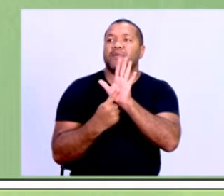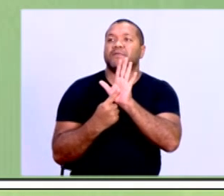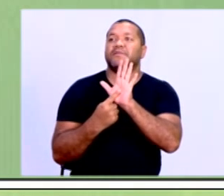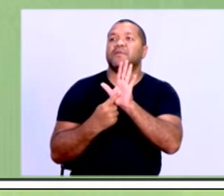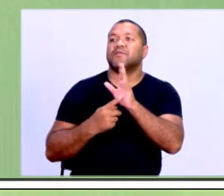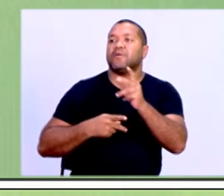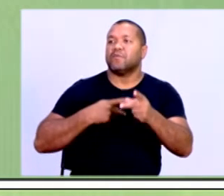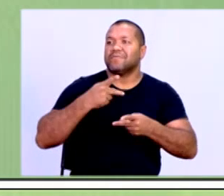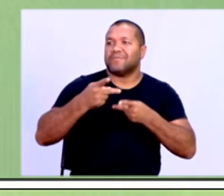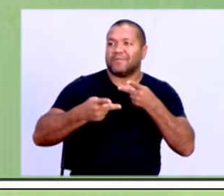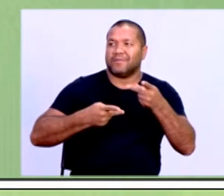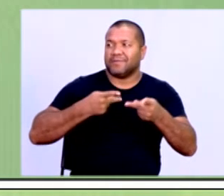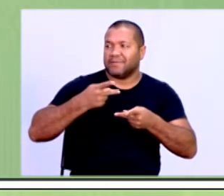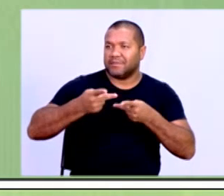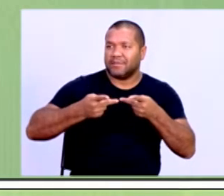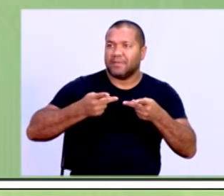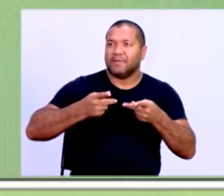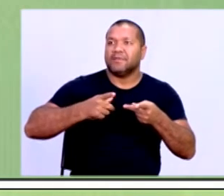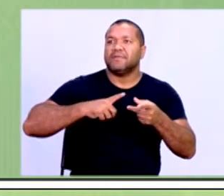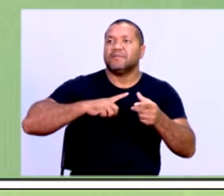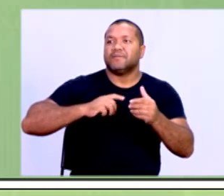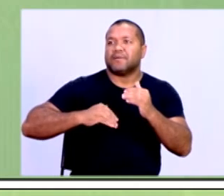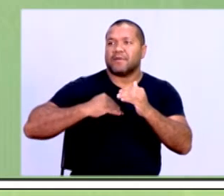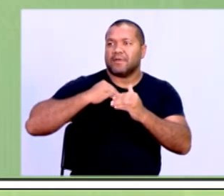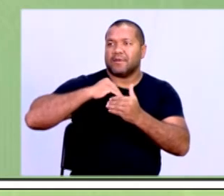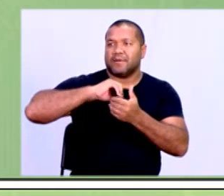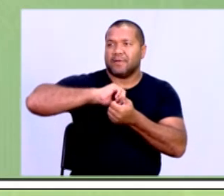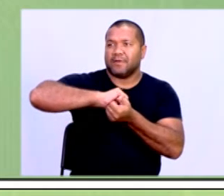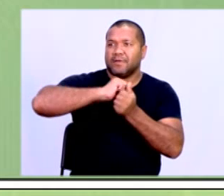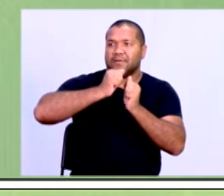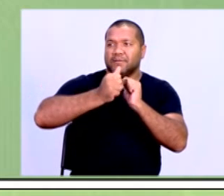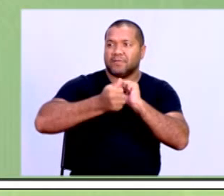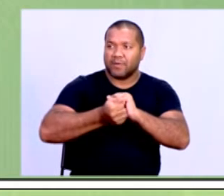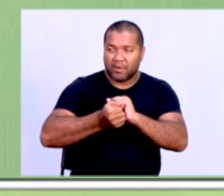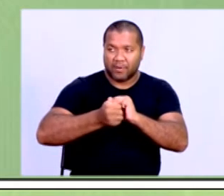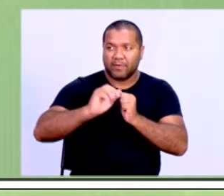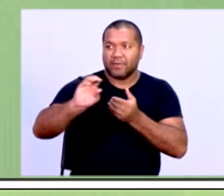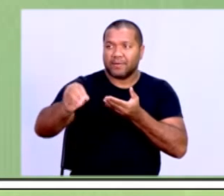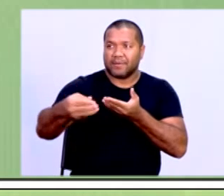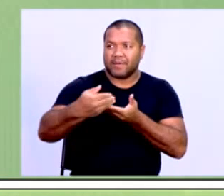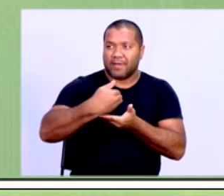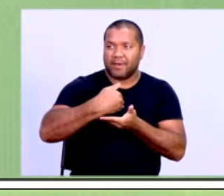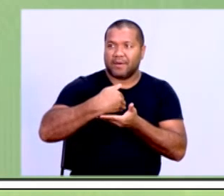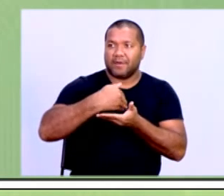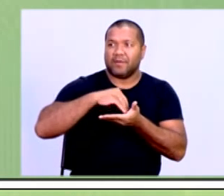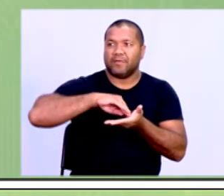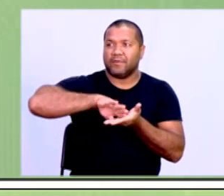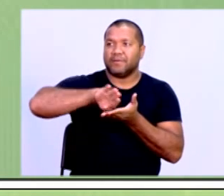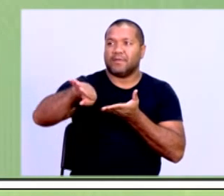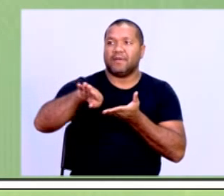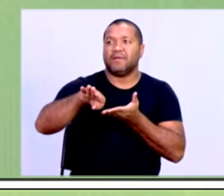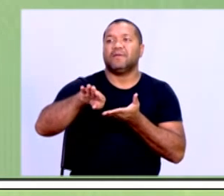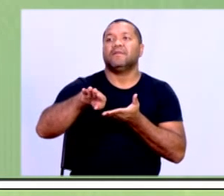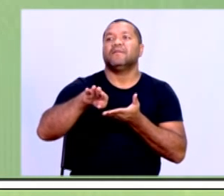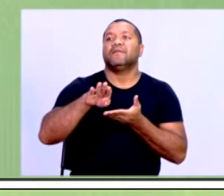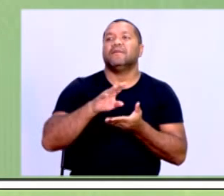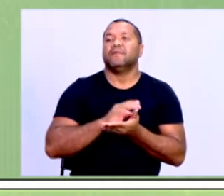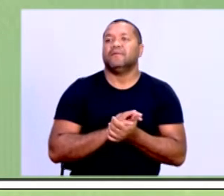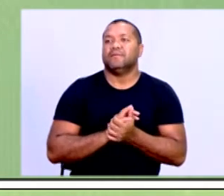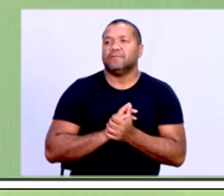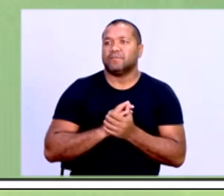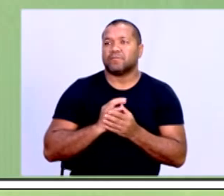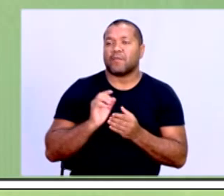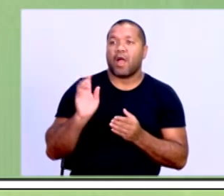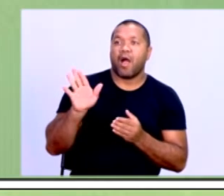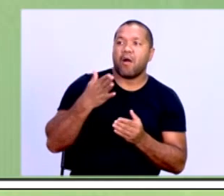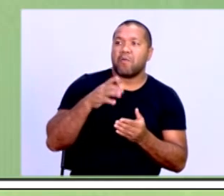que transforma o fluxo dos dados de entrada em fluxo de dados de saída. Alguns